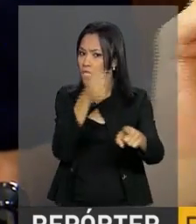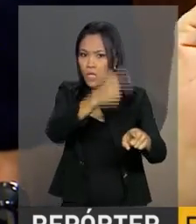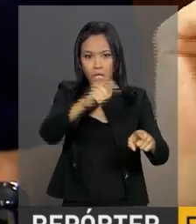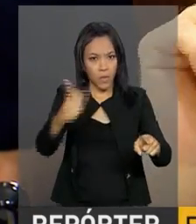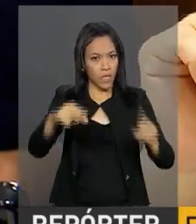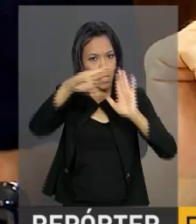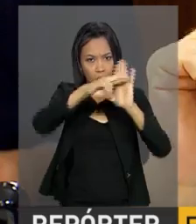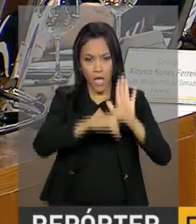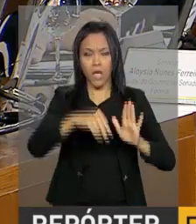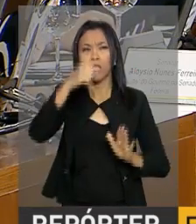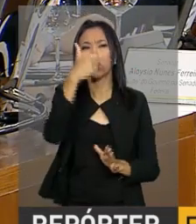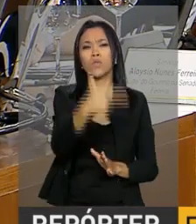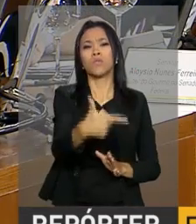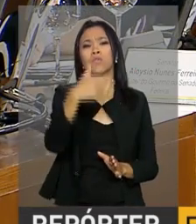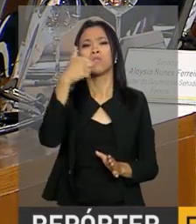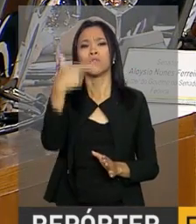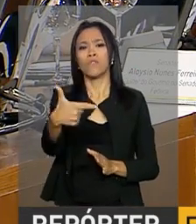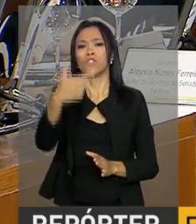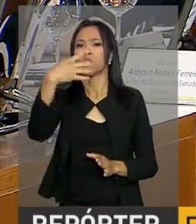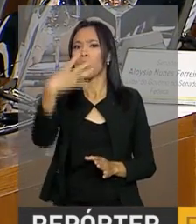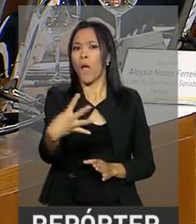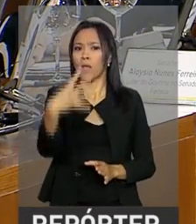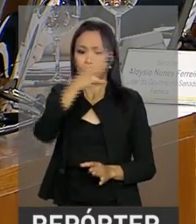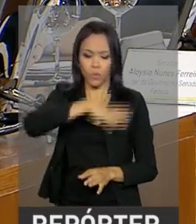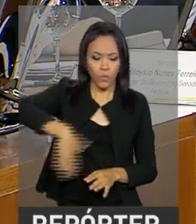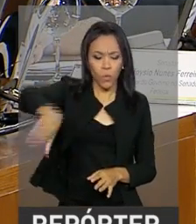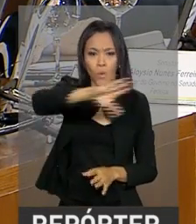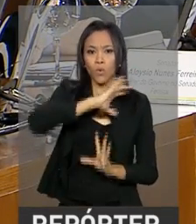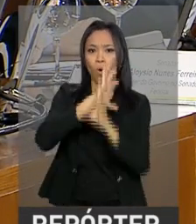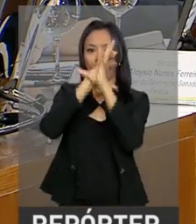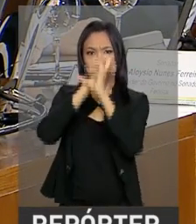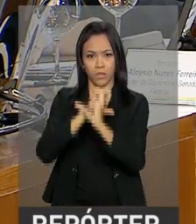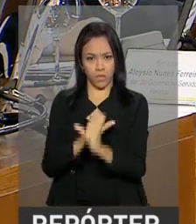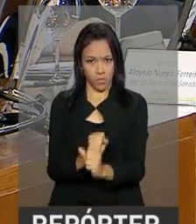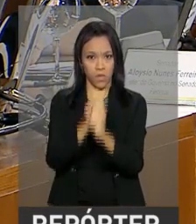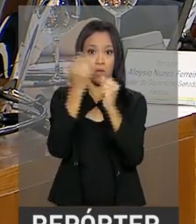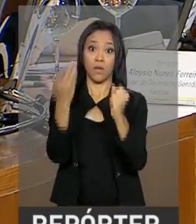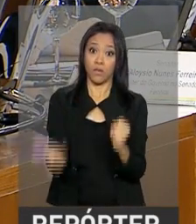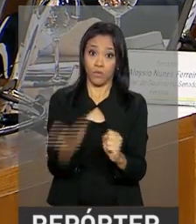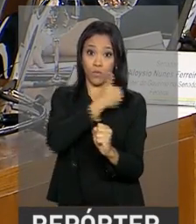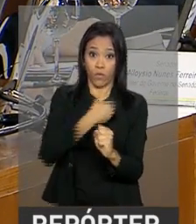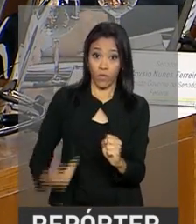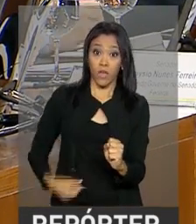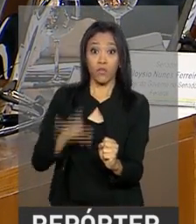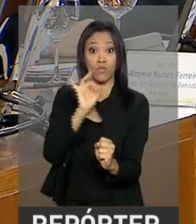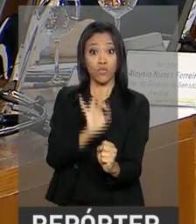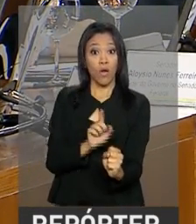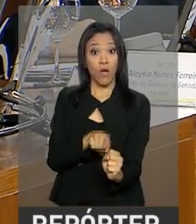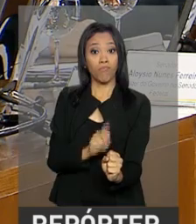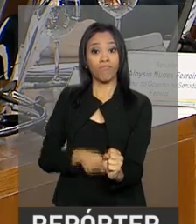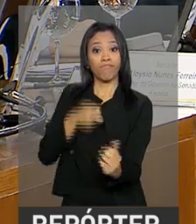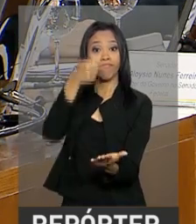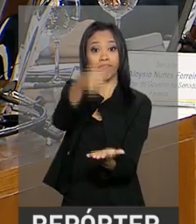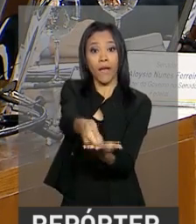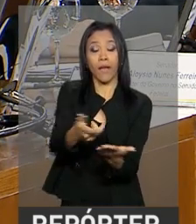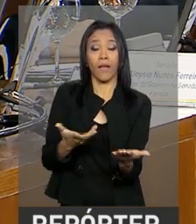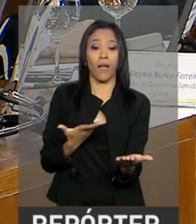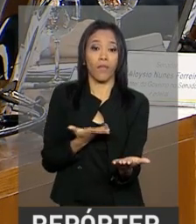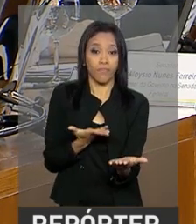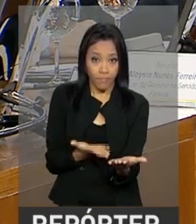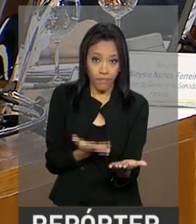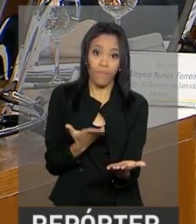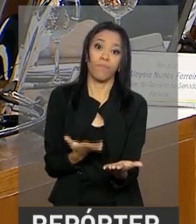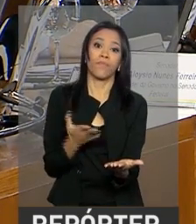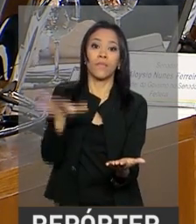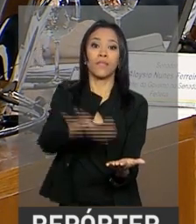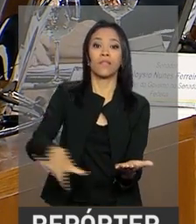em 2024 todo o orçamento da União só vai pagar o que são os custos fixos de